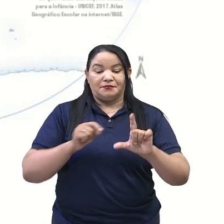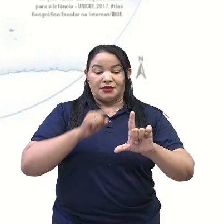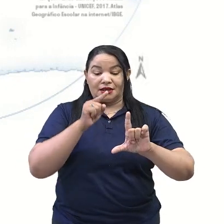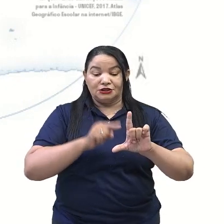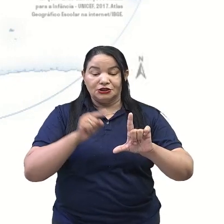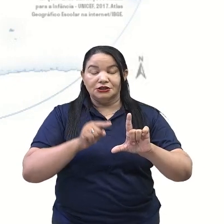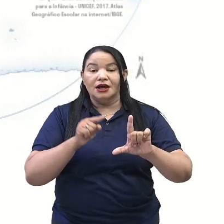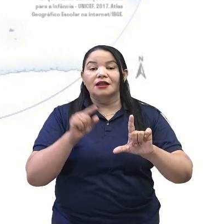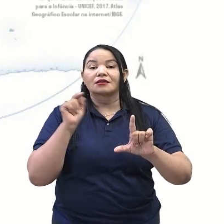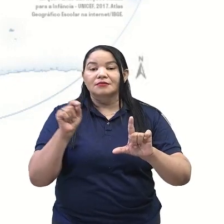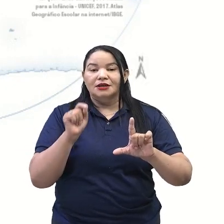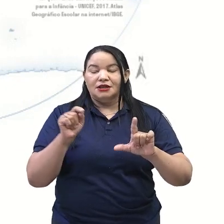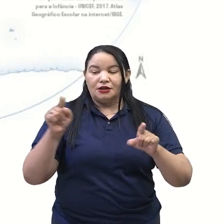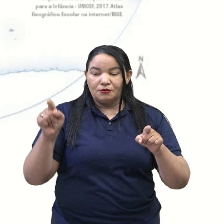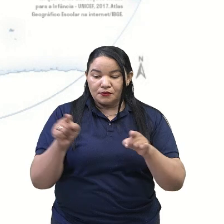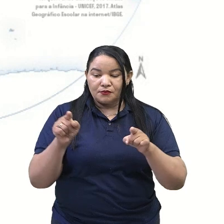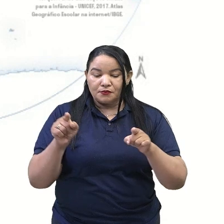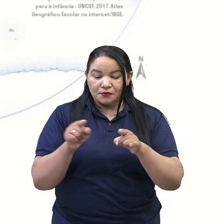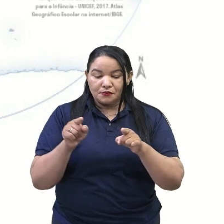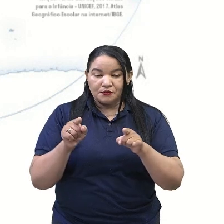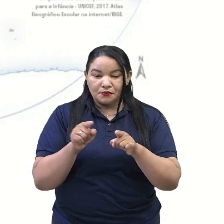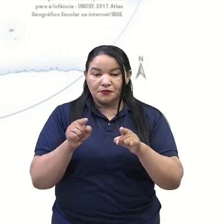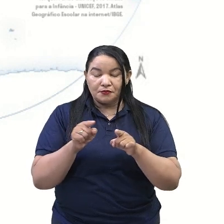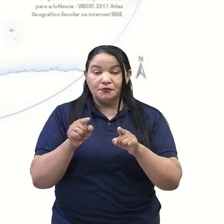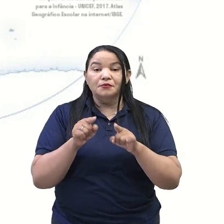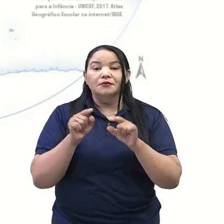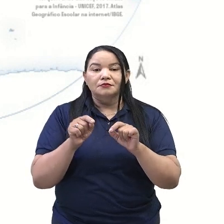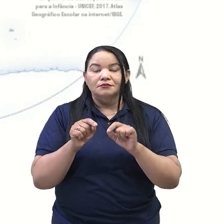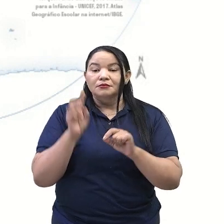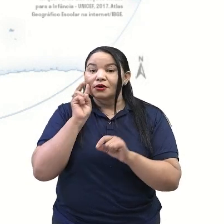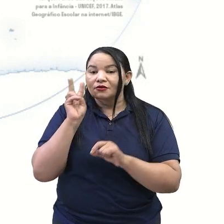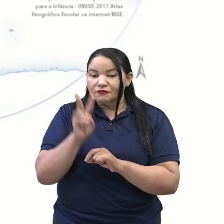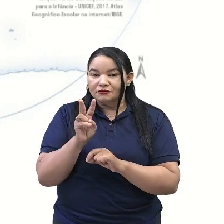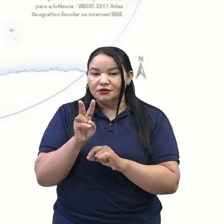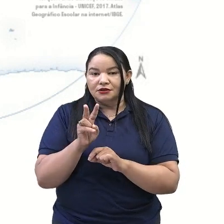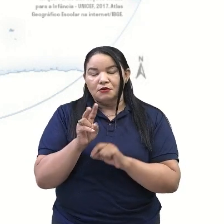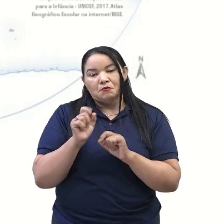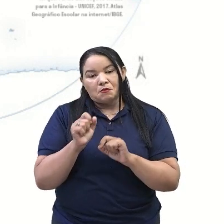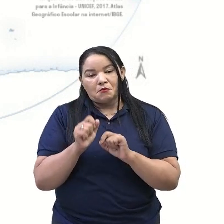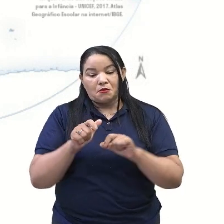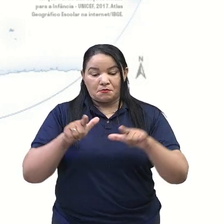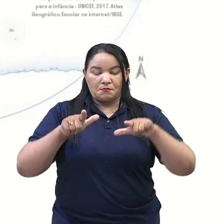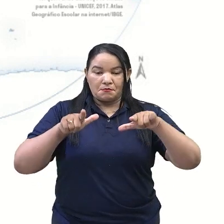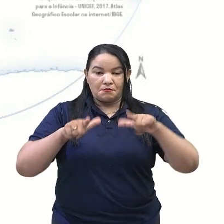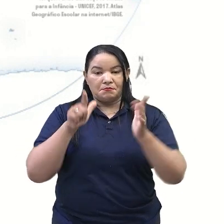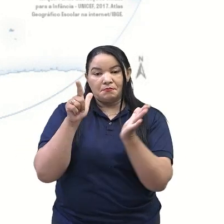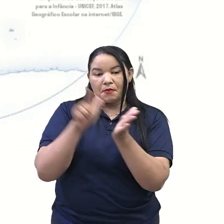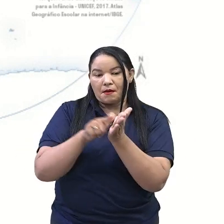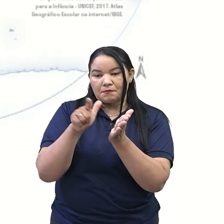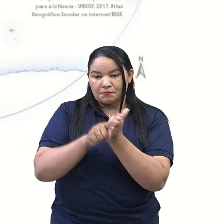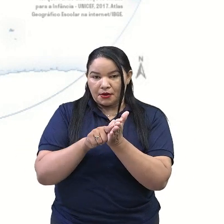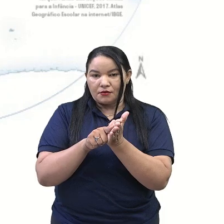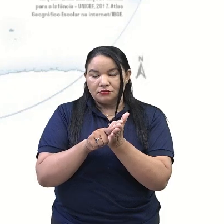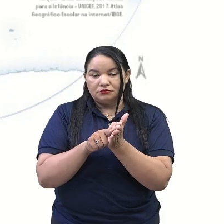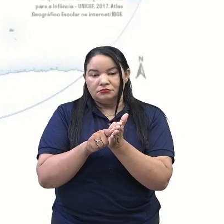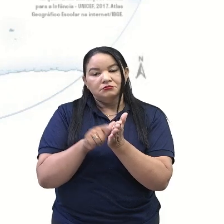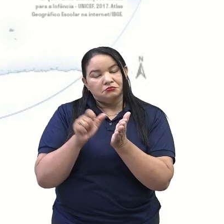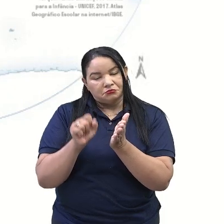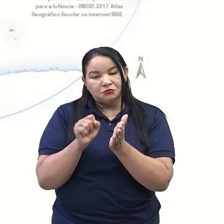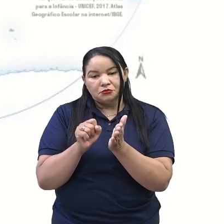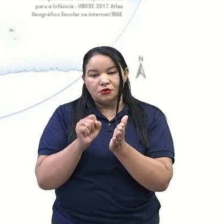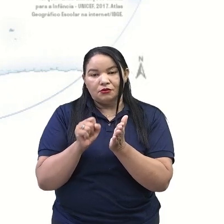esse tamanho, reduzir o suficiente para o mapa caber em uma folha de papel, como, por exemplo, o mapa que está no